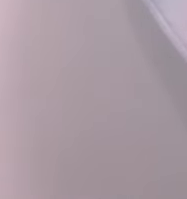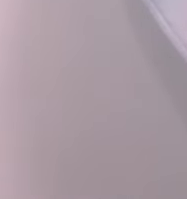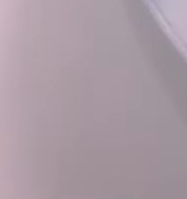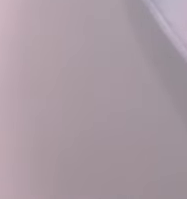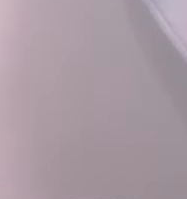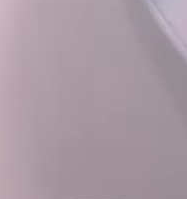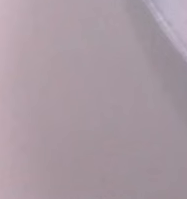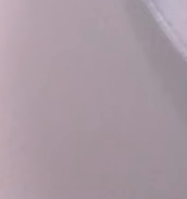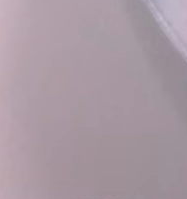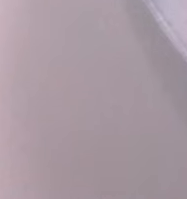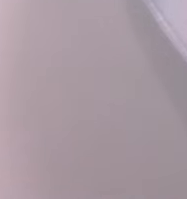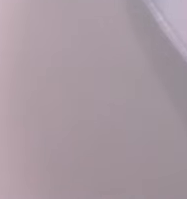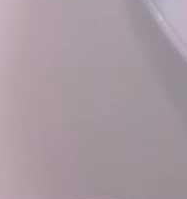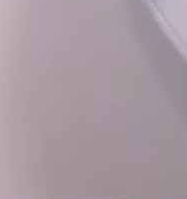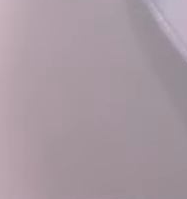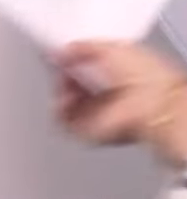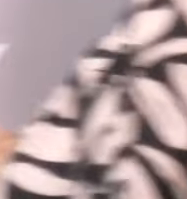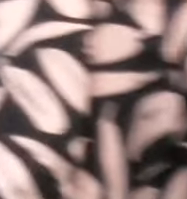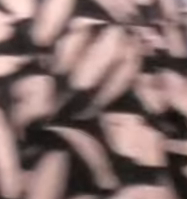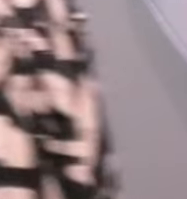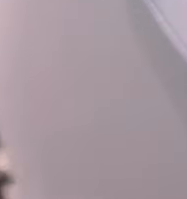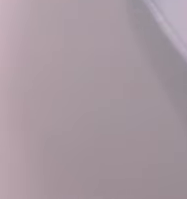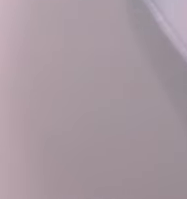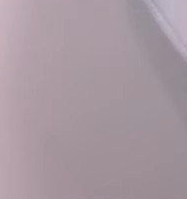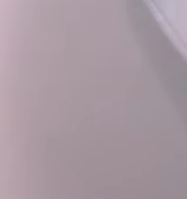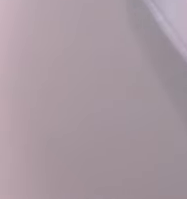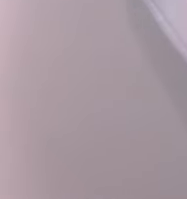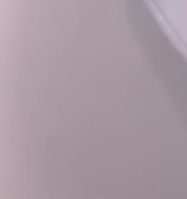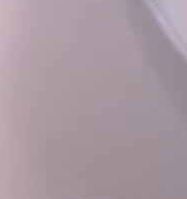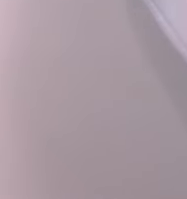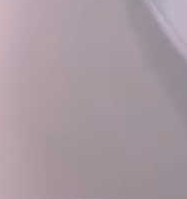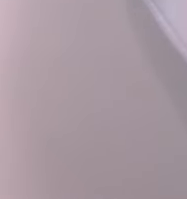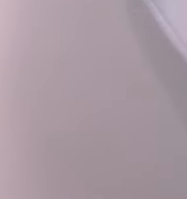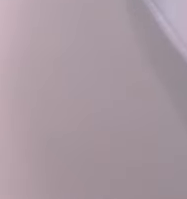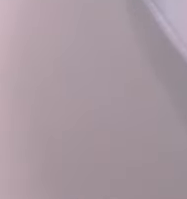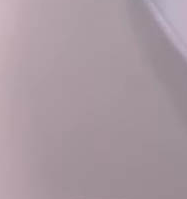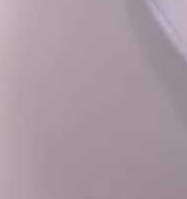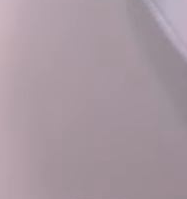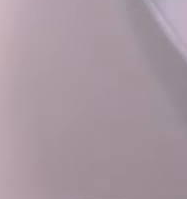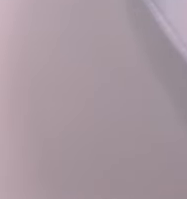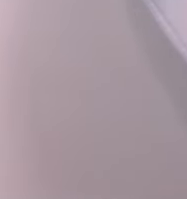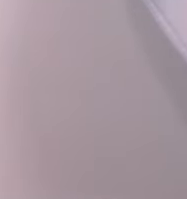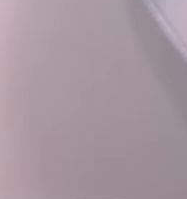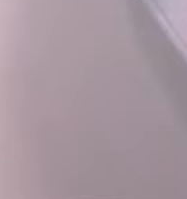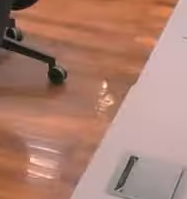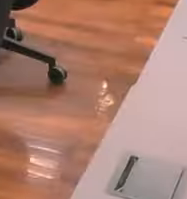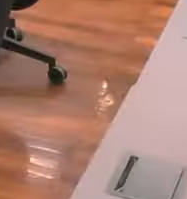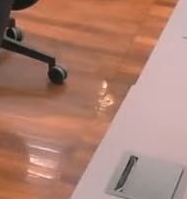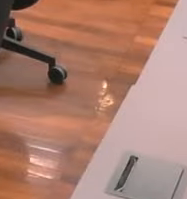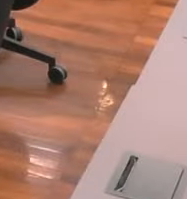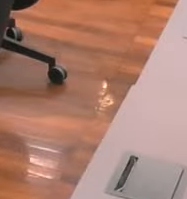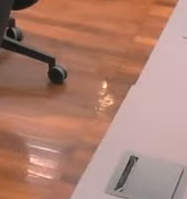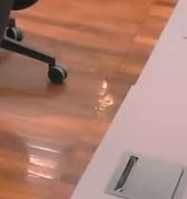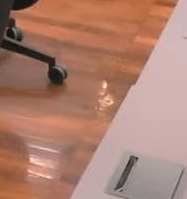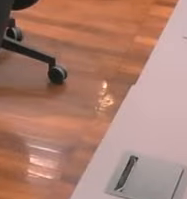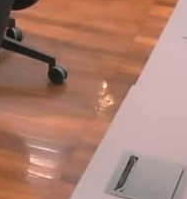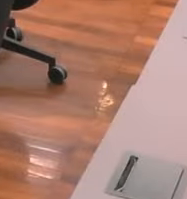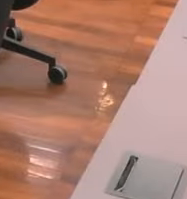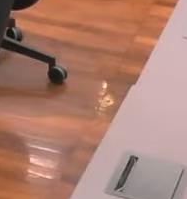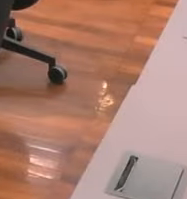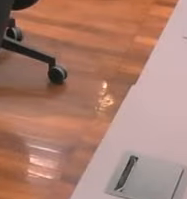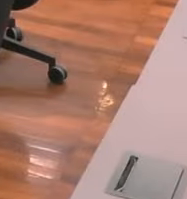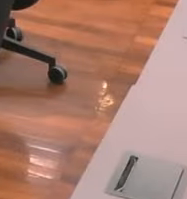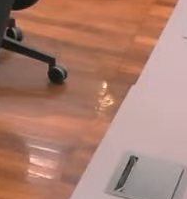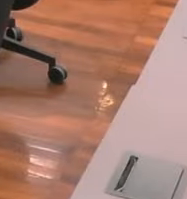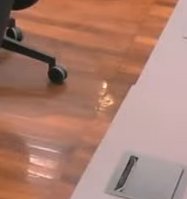conosco. Além dos outros representantes aqui da Secretaria de Estado de Energia e Economia